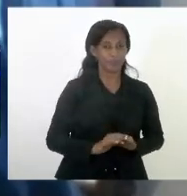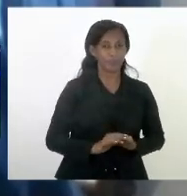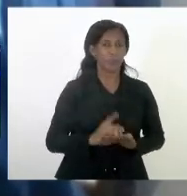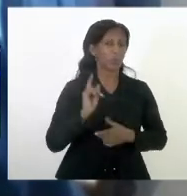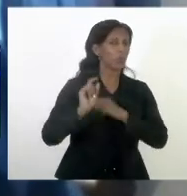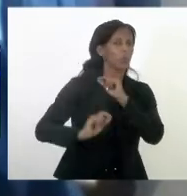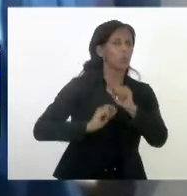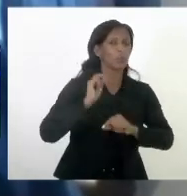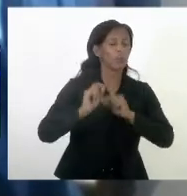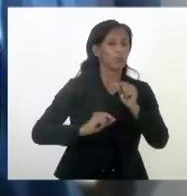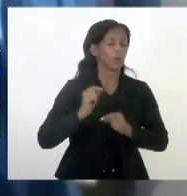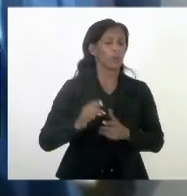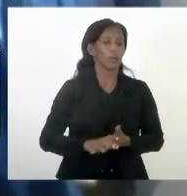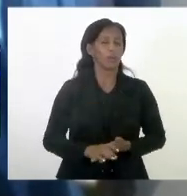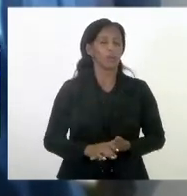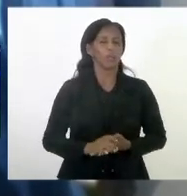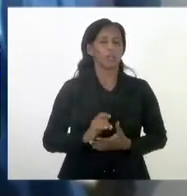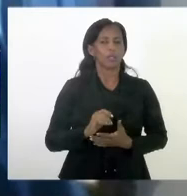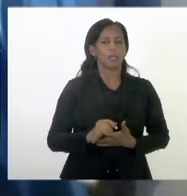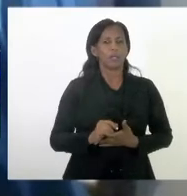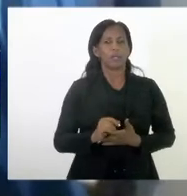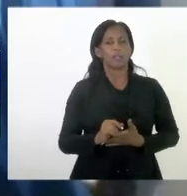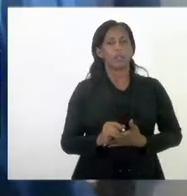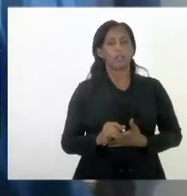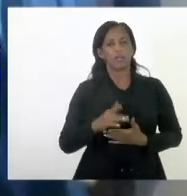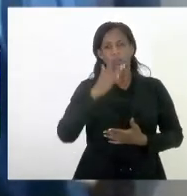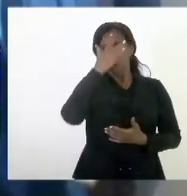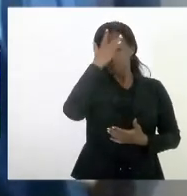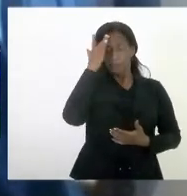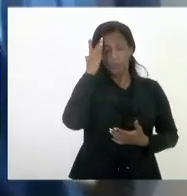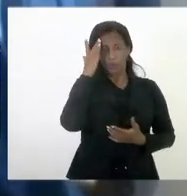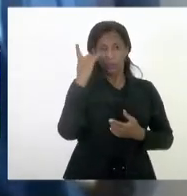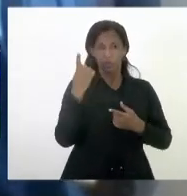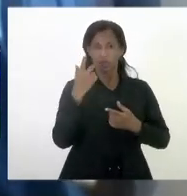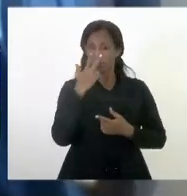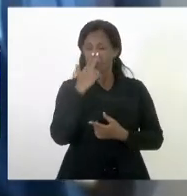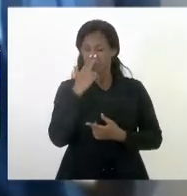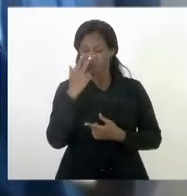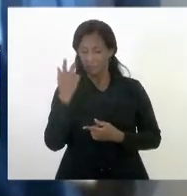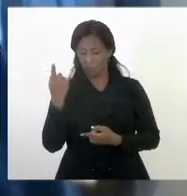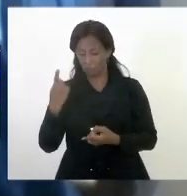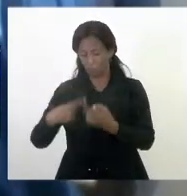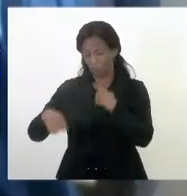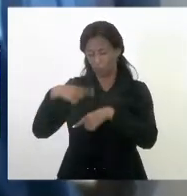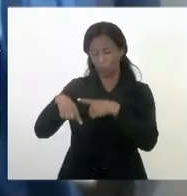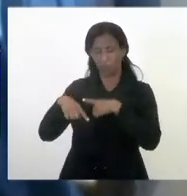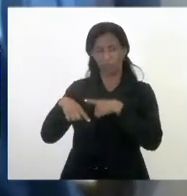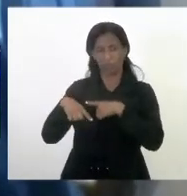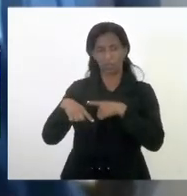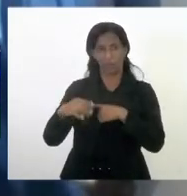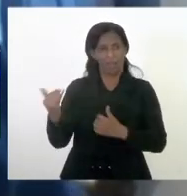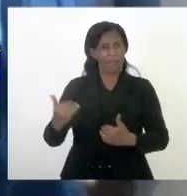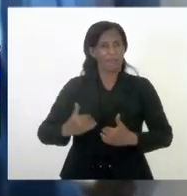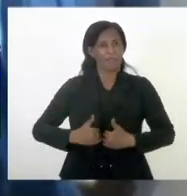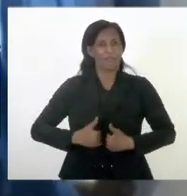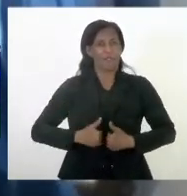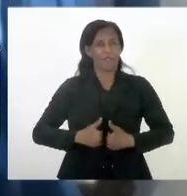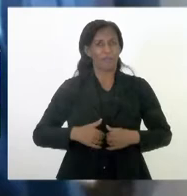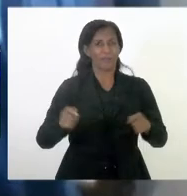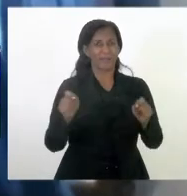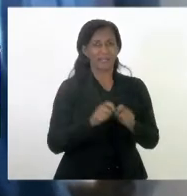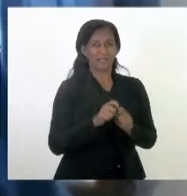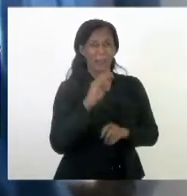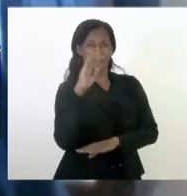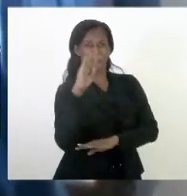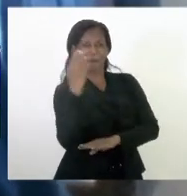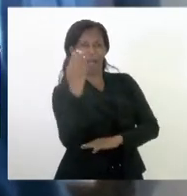significa? Significa que as pessoas estão voltando à fome e voltando à lenha. Eu queria fazer